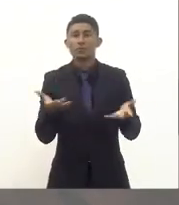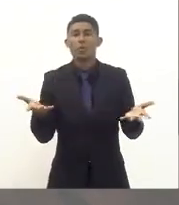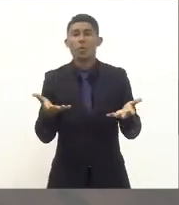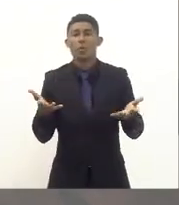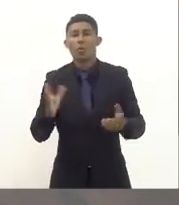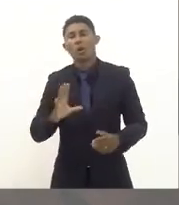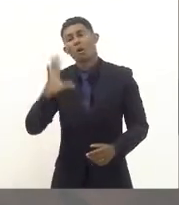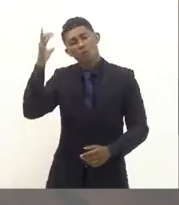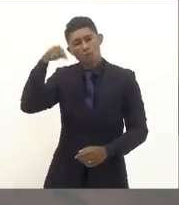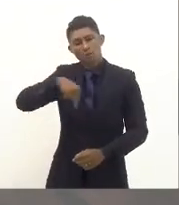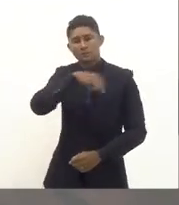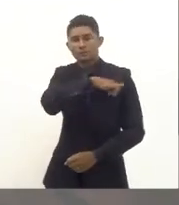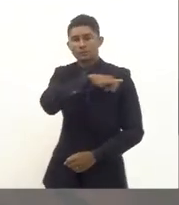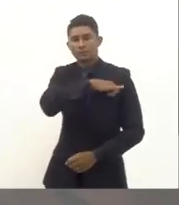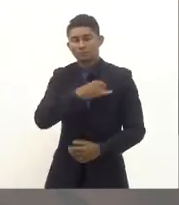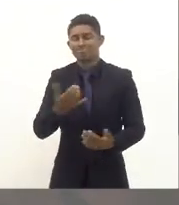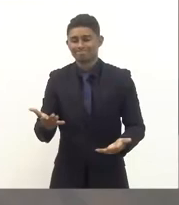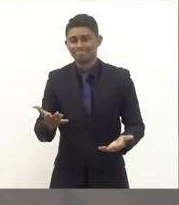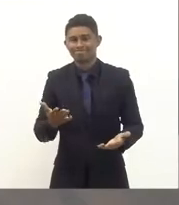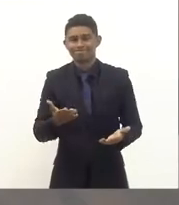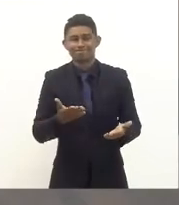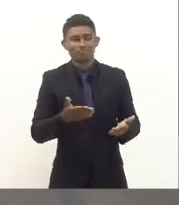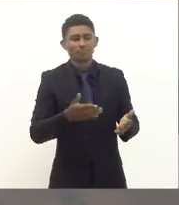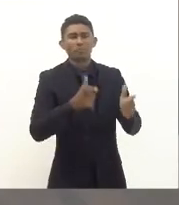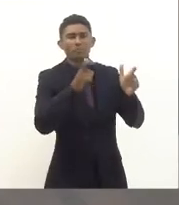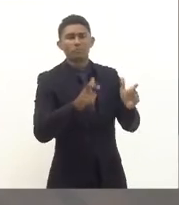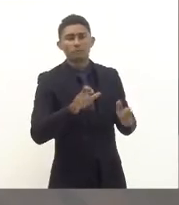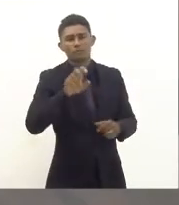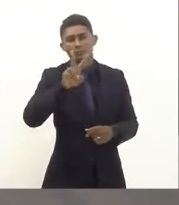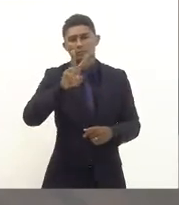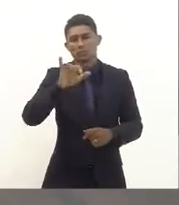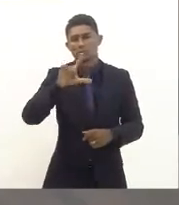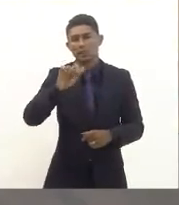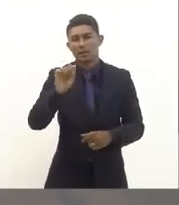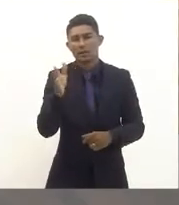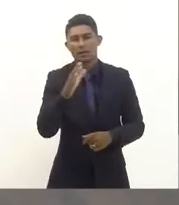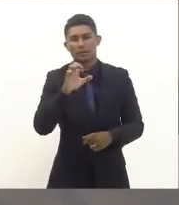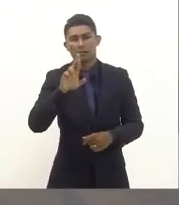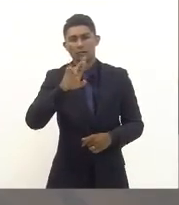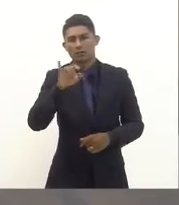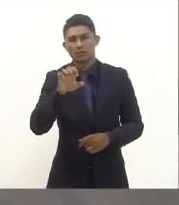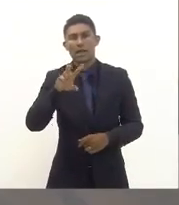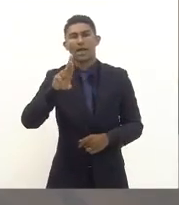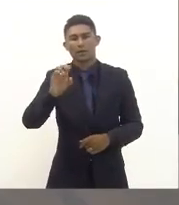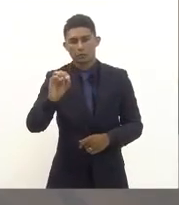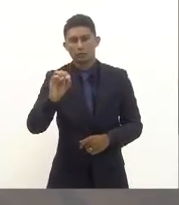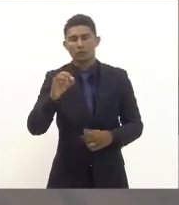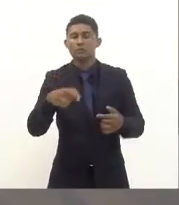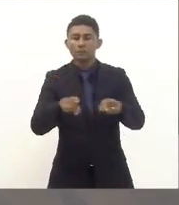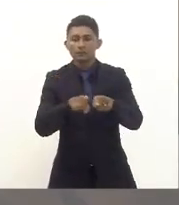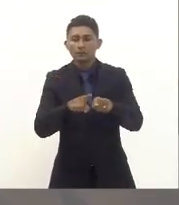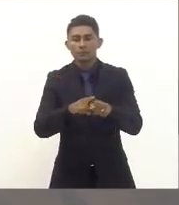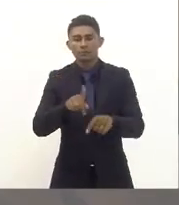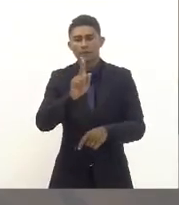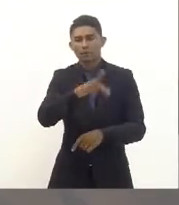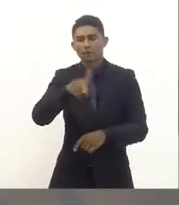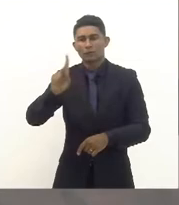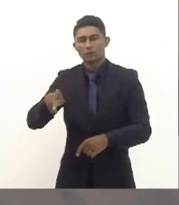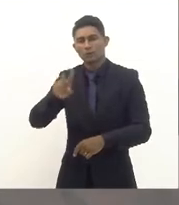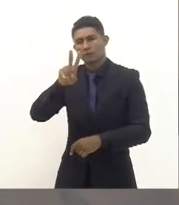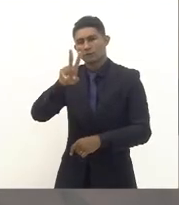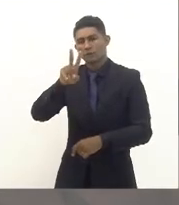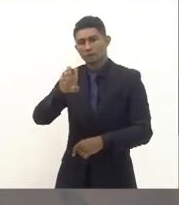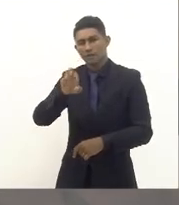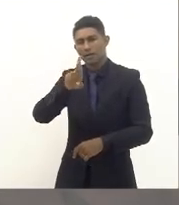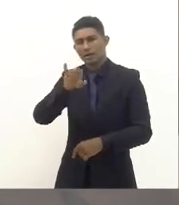aconteceu hoje no estado do Rio de Janeiro Mais especificamente ali na Vila Cruzeiro Eu quero fazer uma saudação também ao Professor Veríssimo